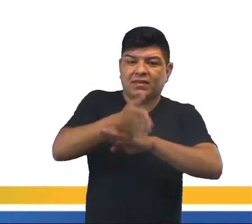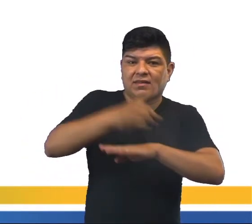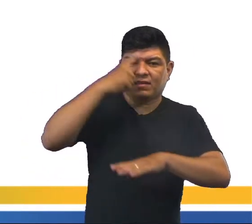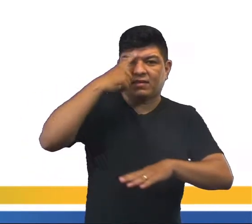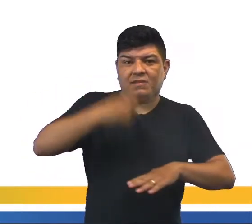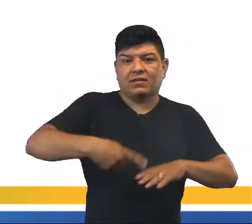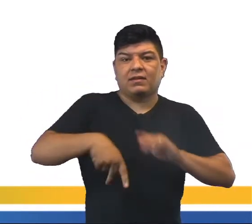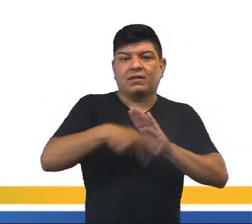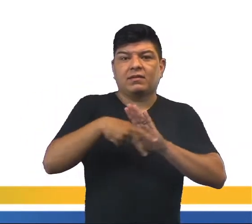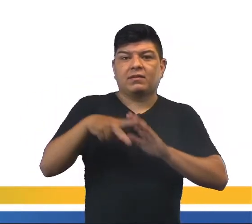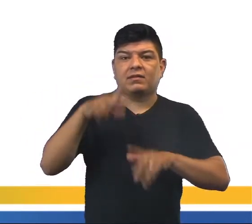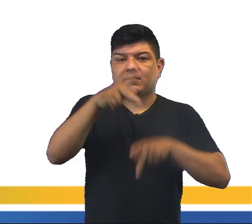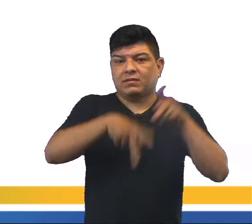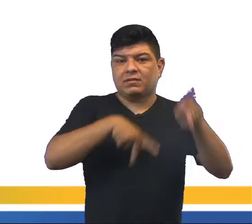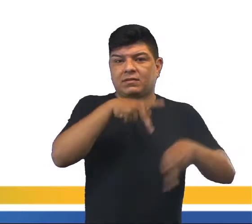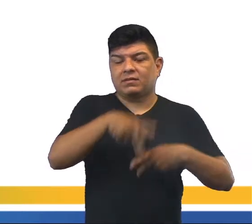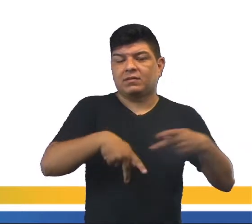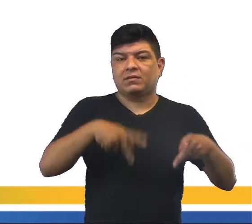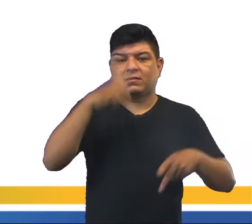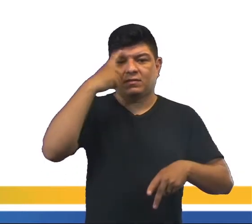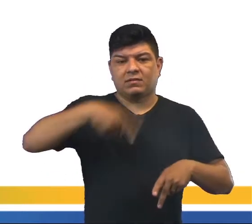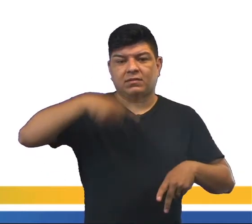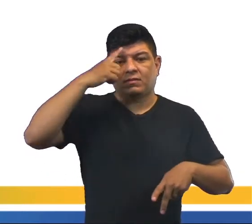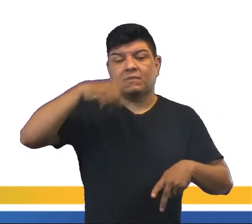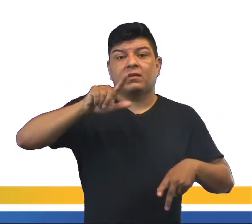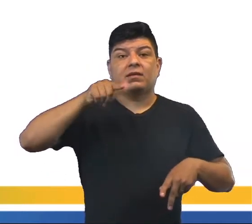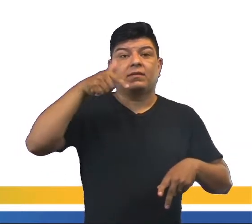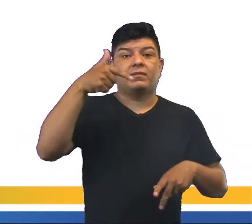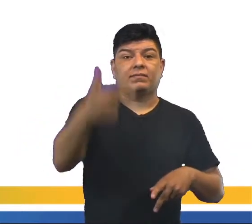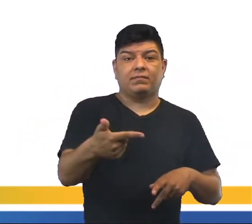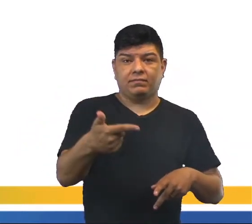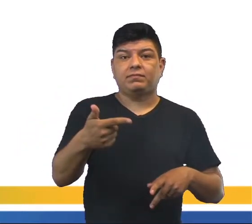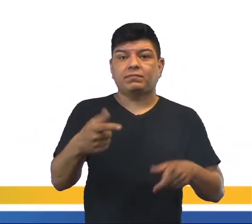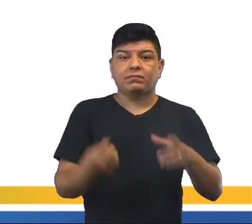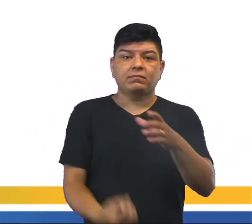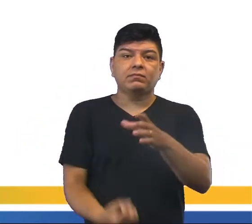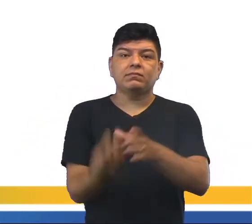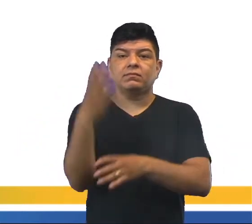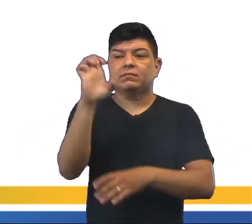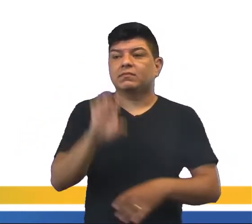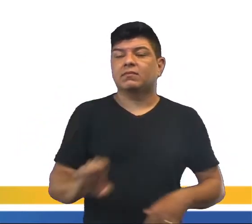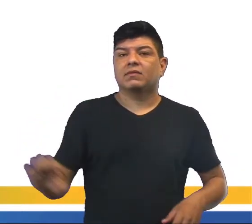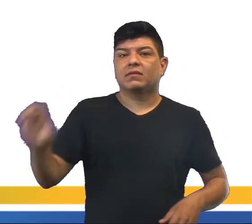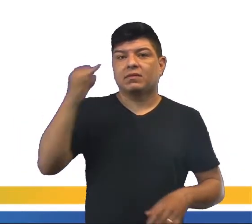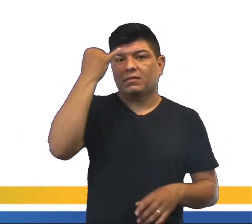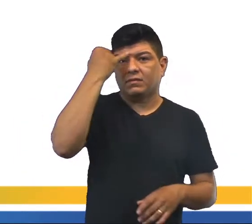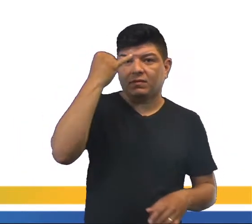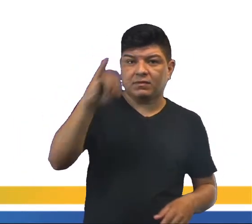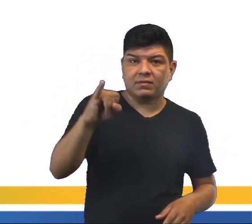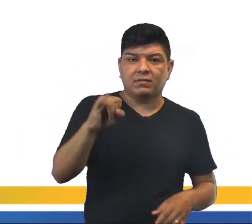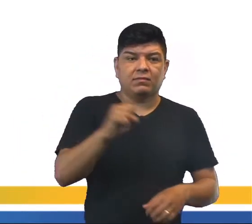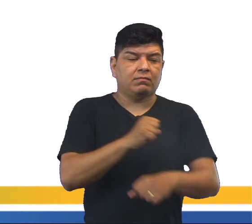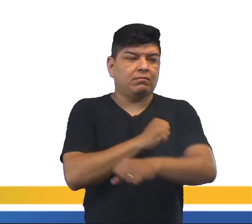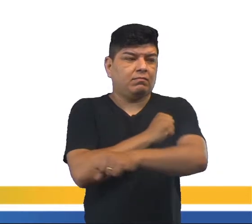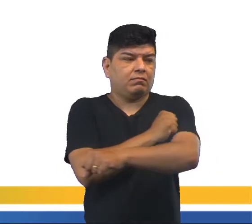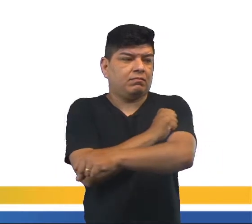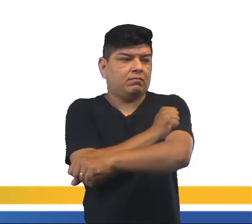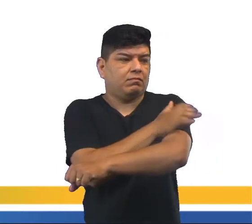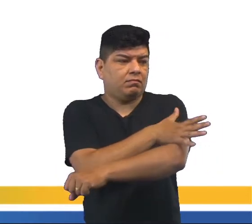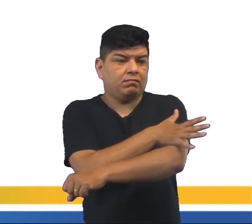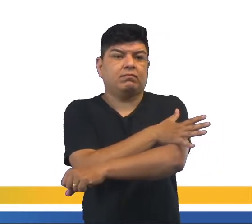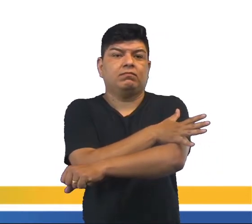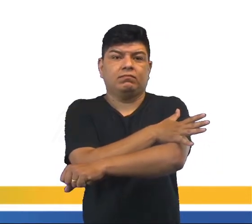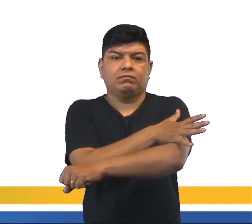seu poder às populações locais. Mais tarde, emergiram também na Europa as ideologias racistas. A partir